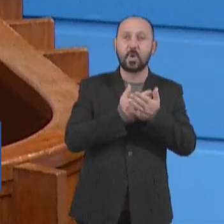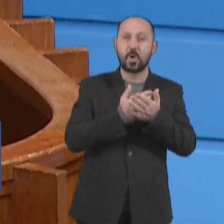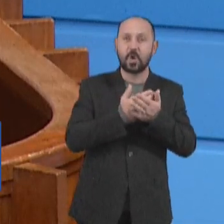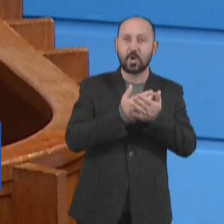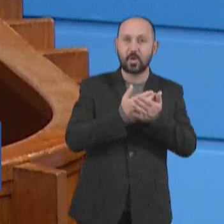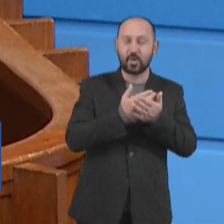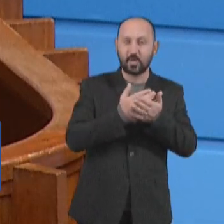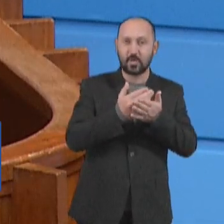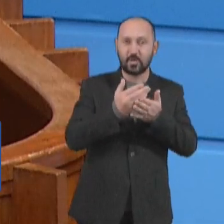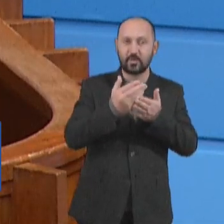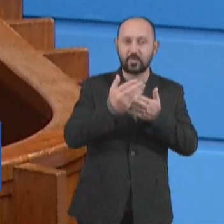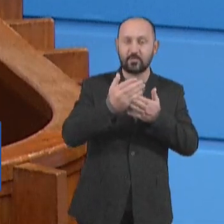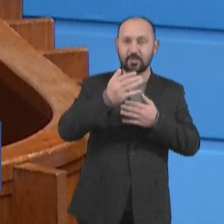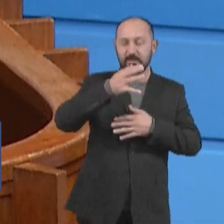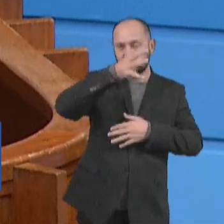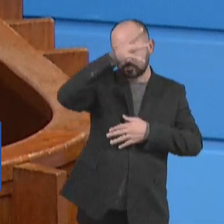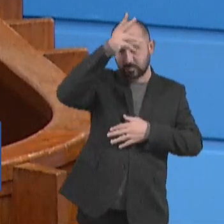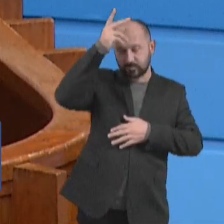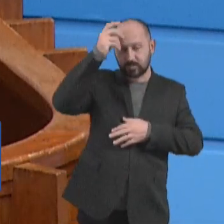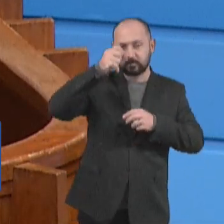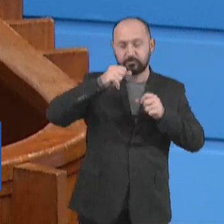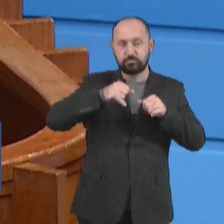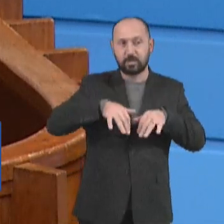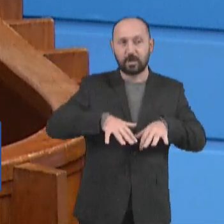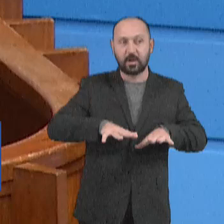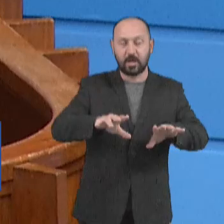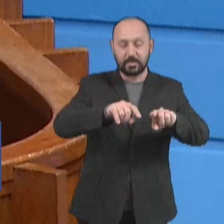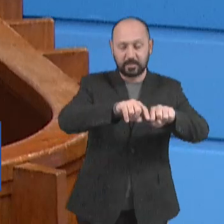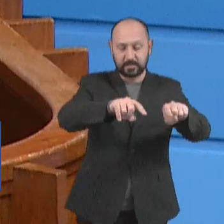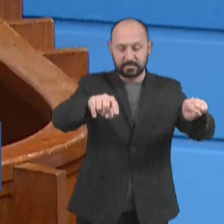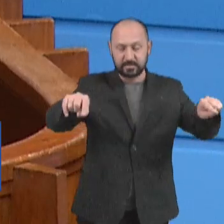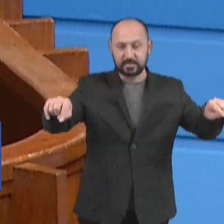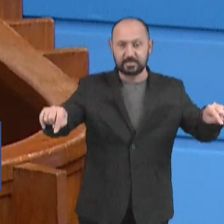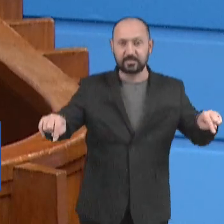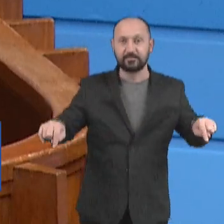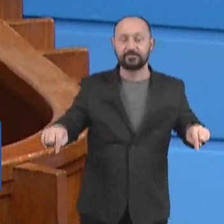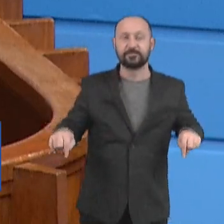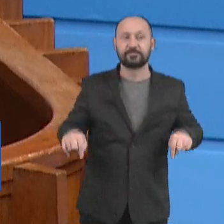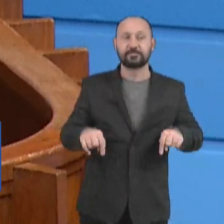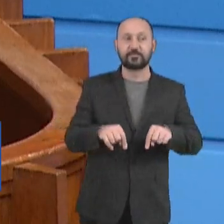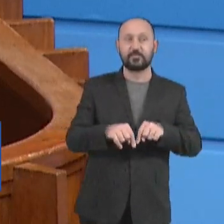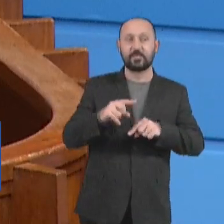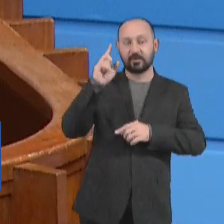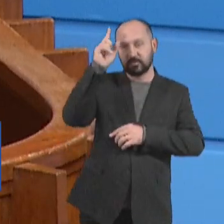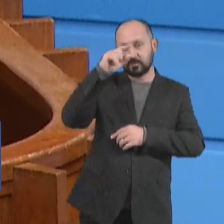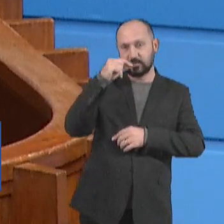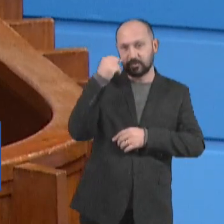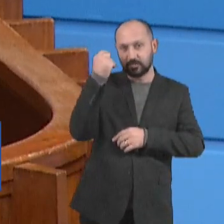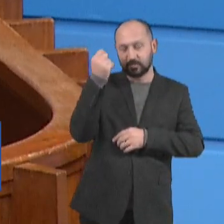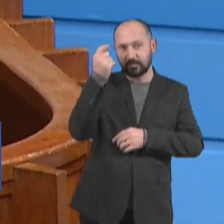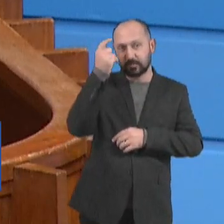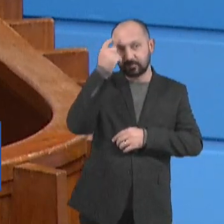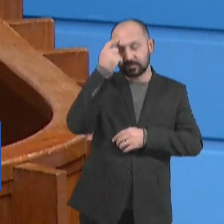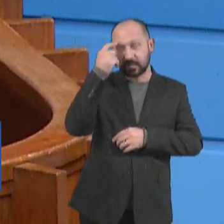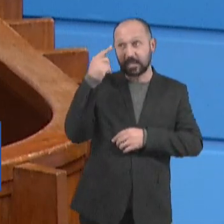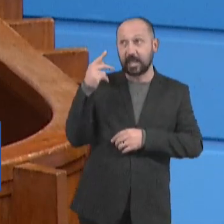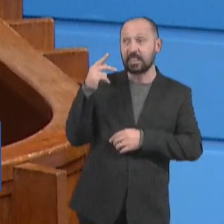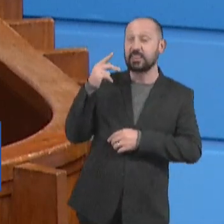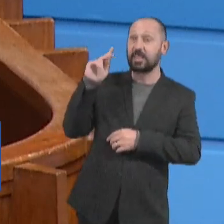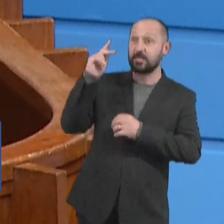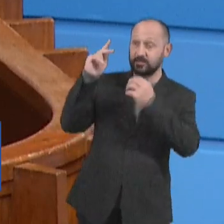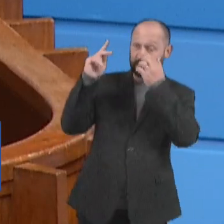todo o Mato Grosso. Então, essa terra que os espanhóis entendiam como sendo